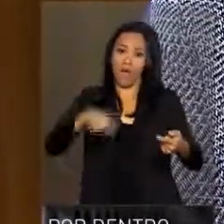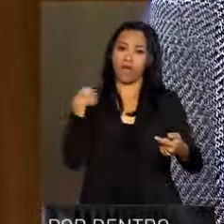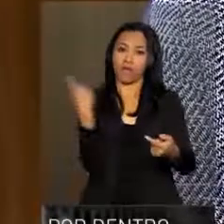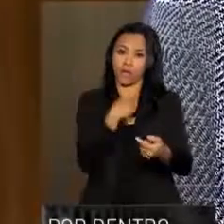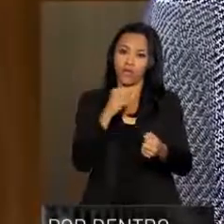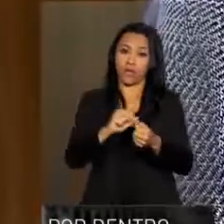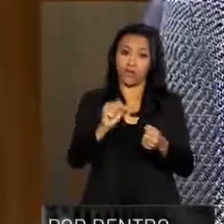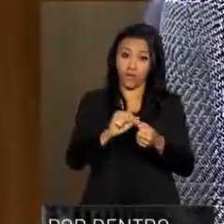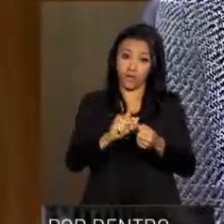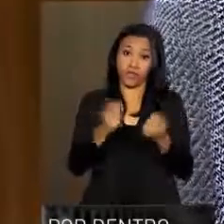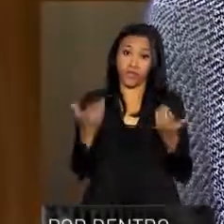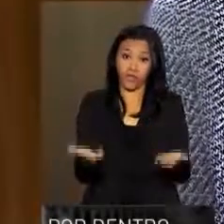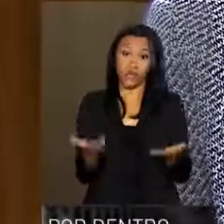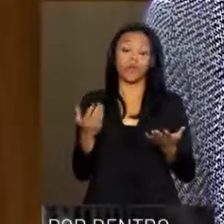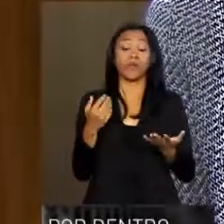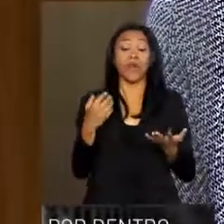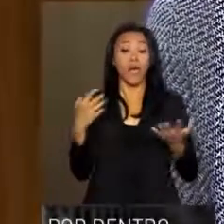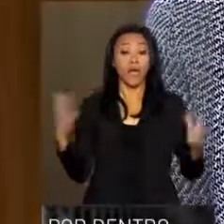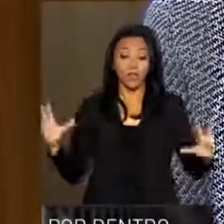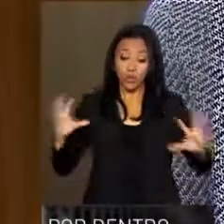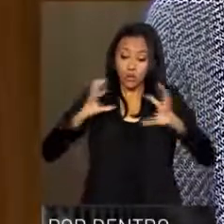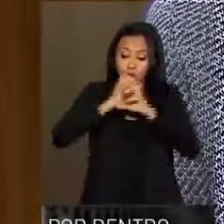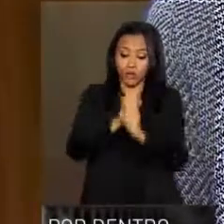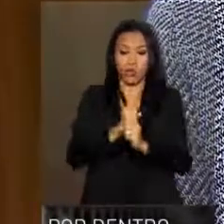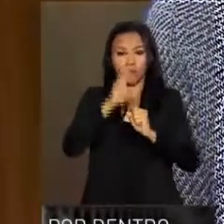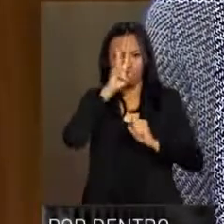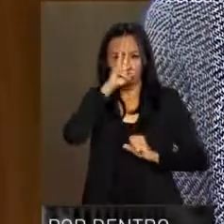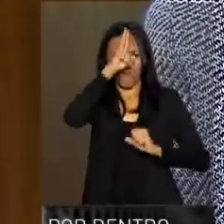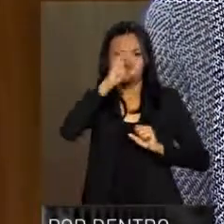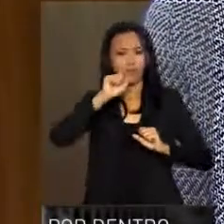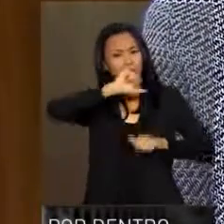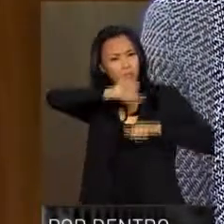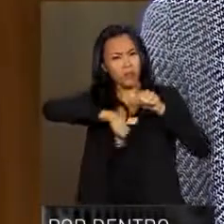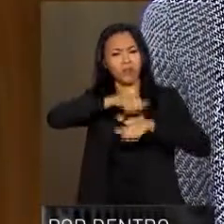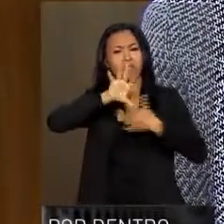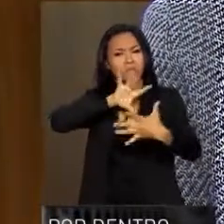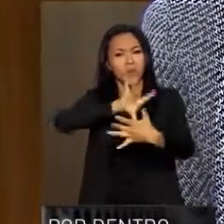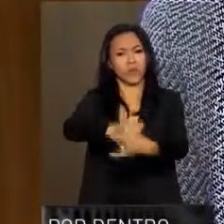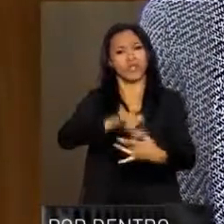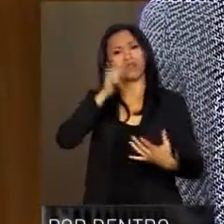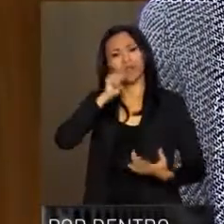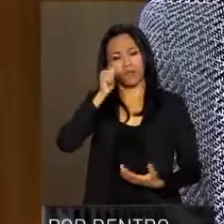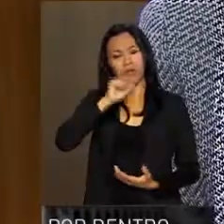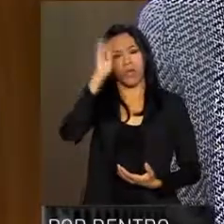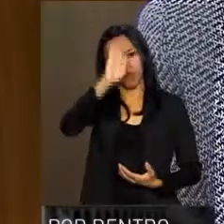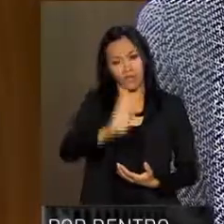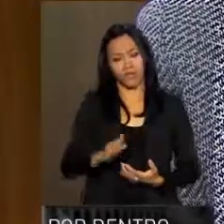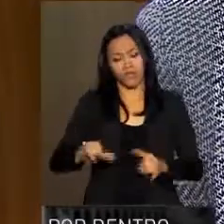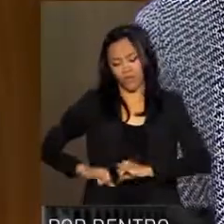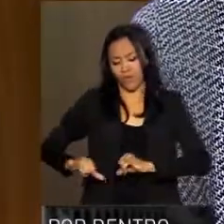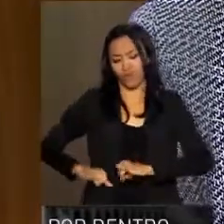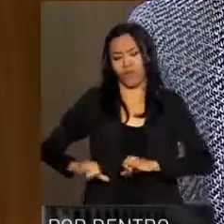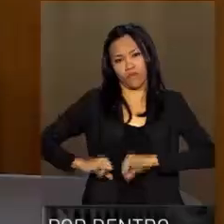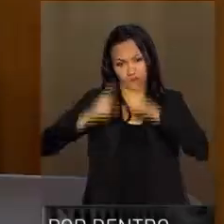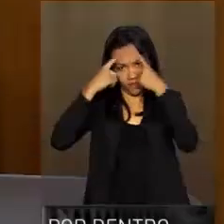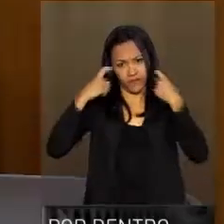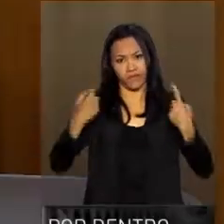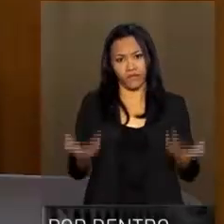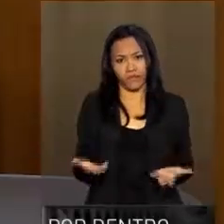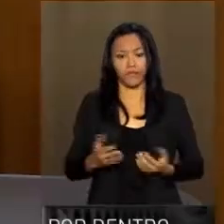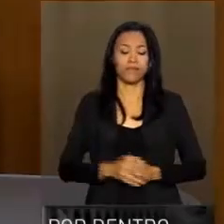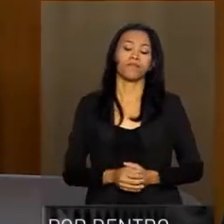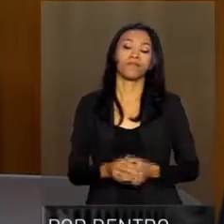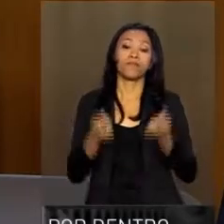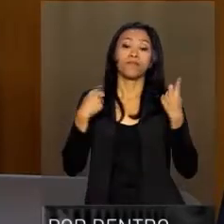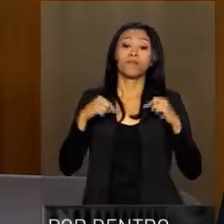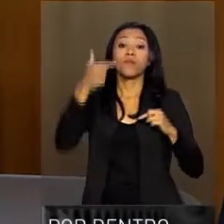o brasil mulher juntando forças para mudar essa realidade ainda da mulher brasileira de sofrendo violência aurélio você